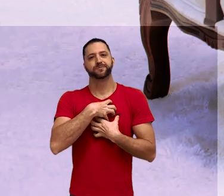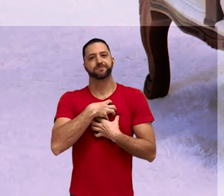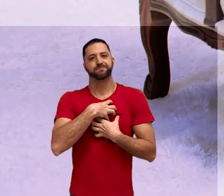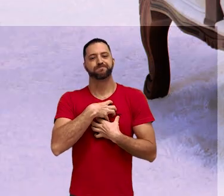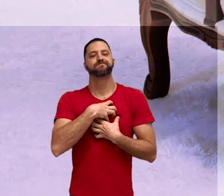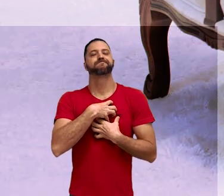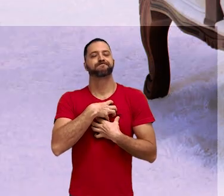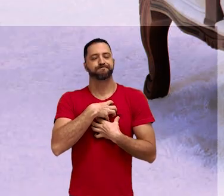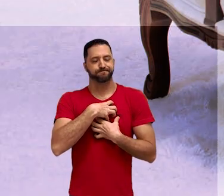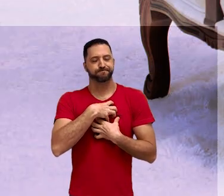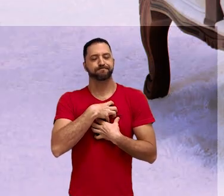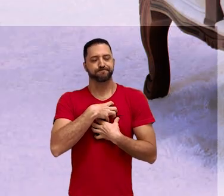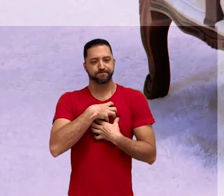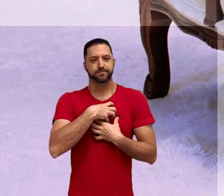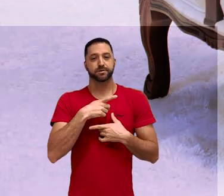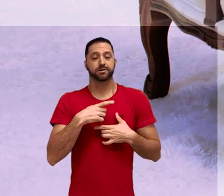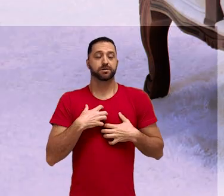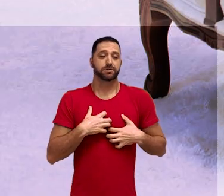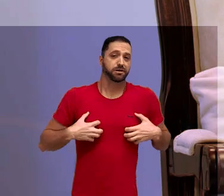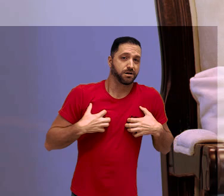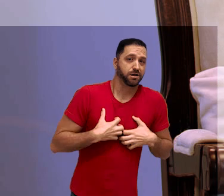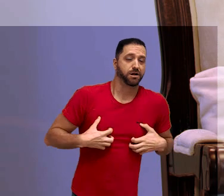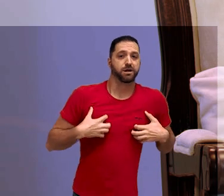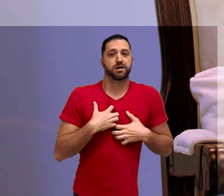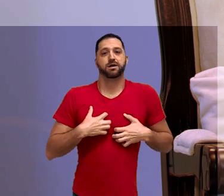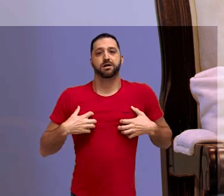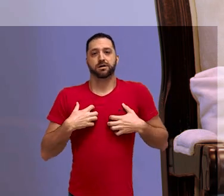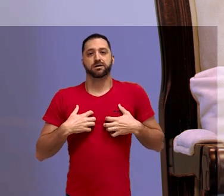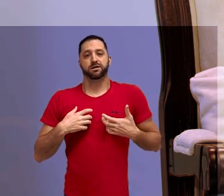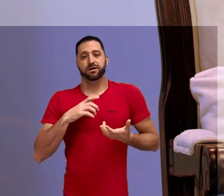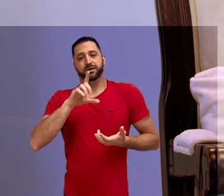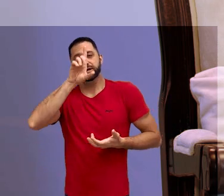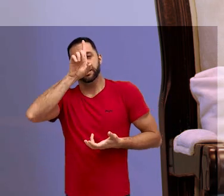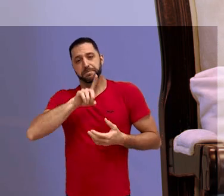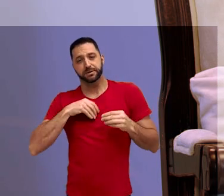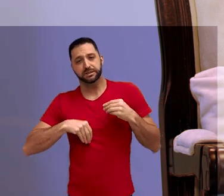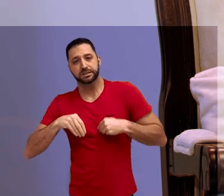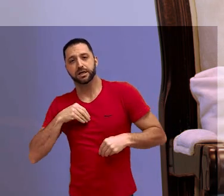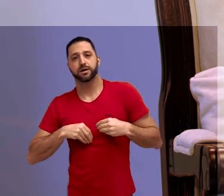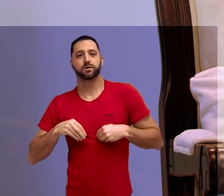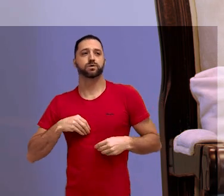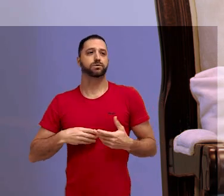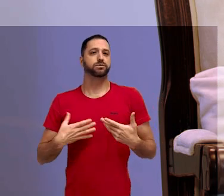eu considero que é um fator mutável? As tuas emoções.